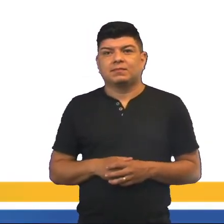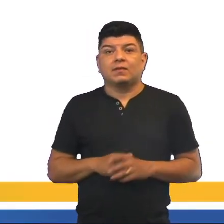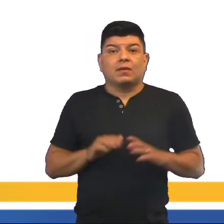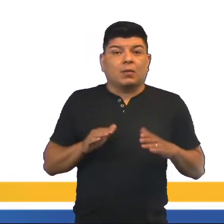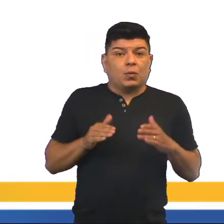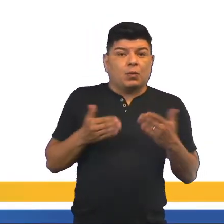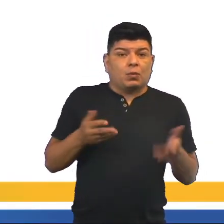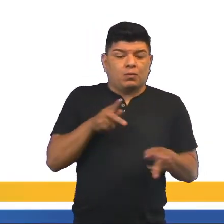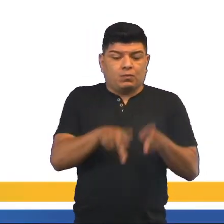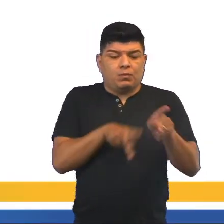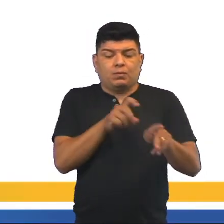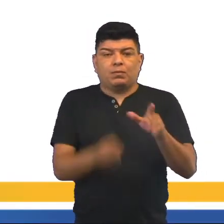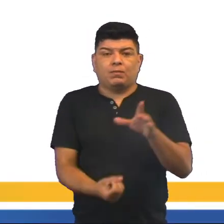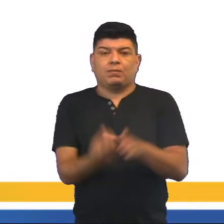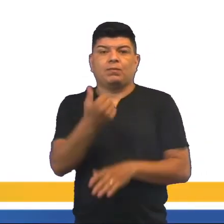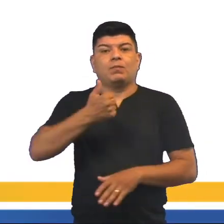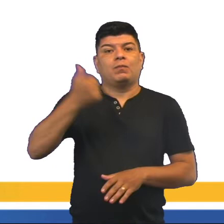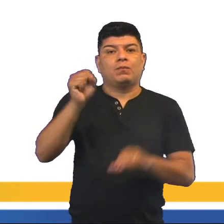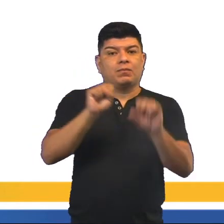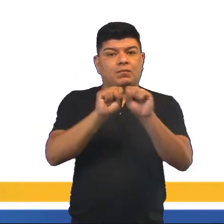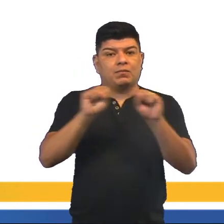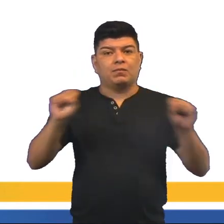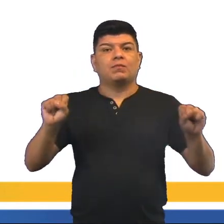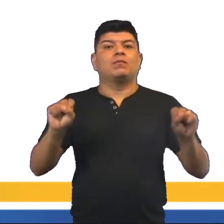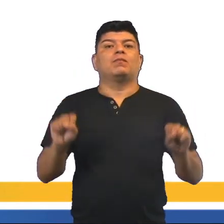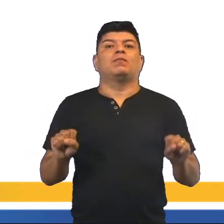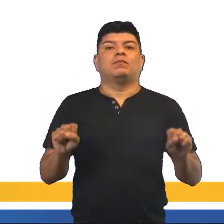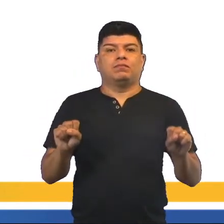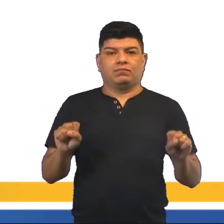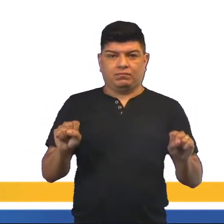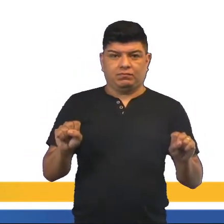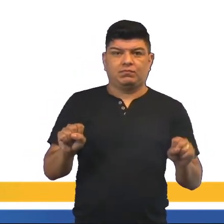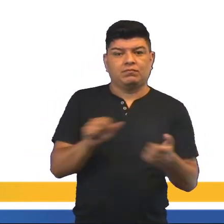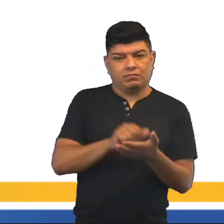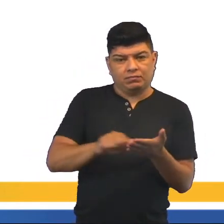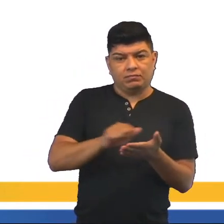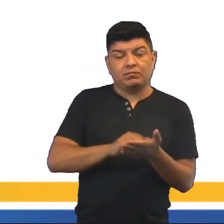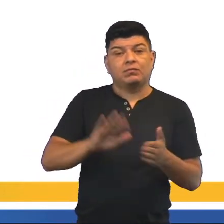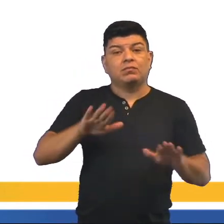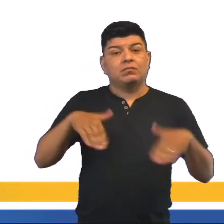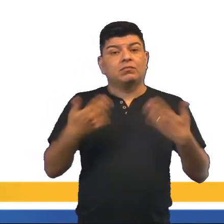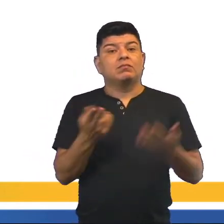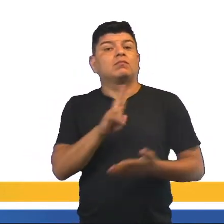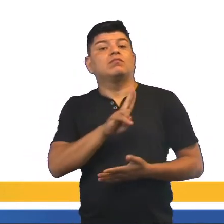Qual foi o povo que criou o primeiro sistema de escrita e qual o nome dessa escrita?